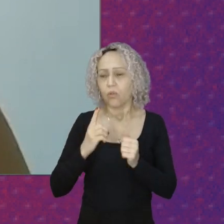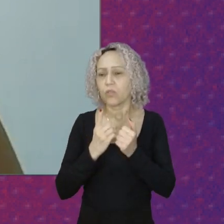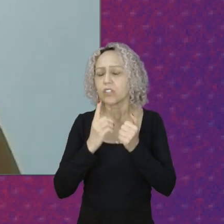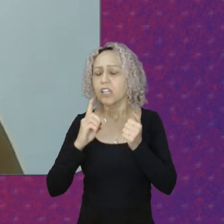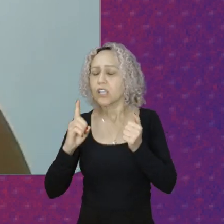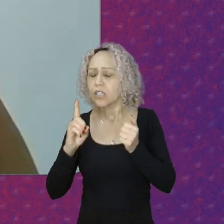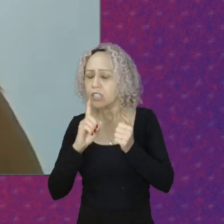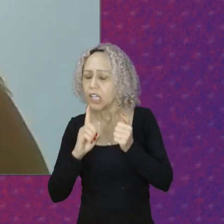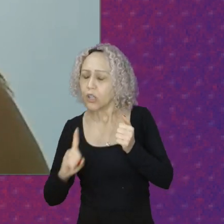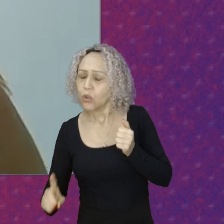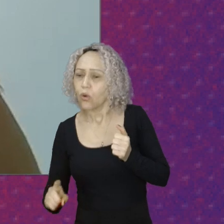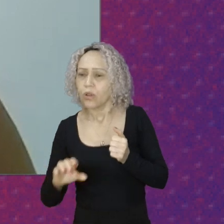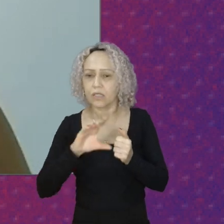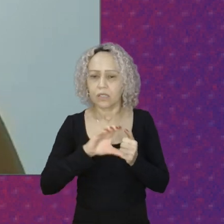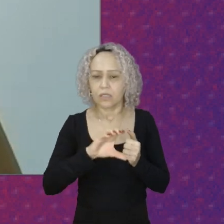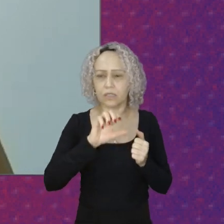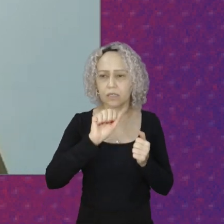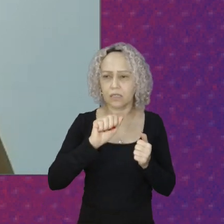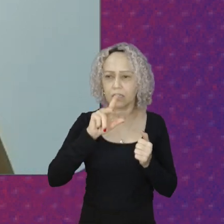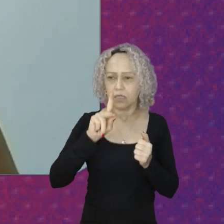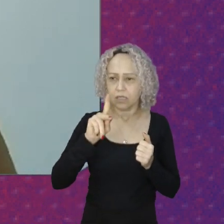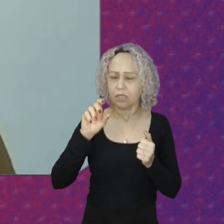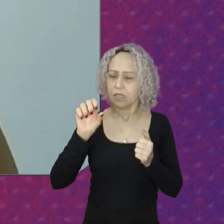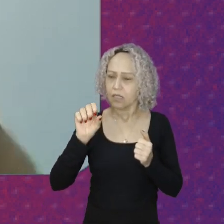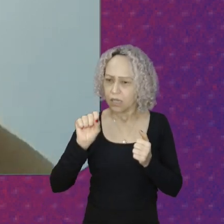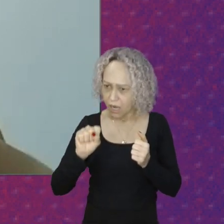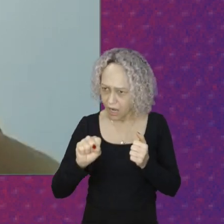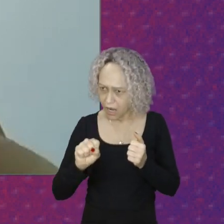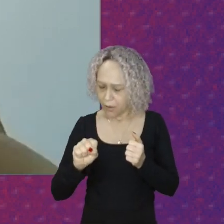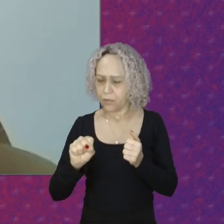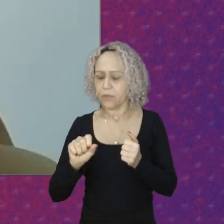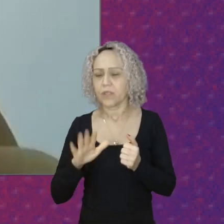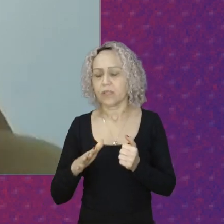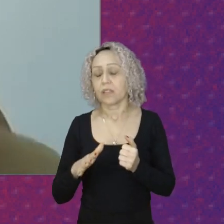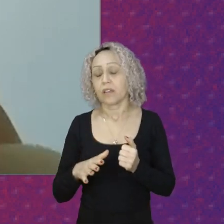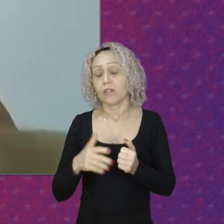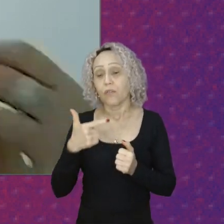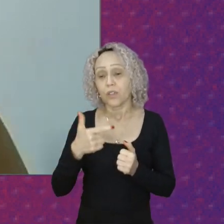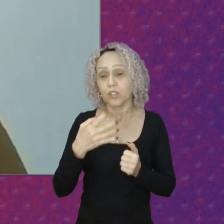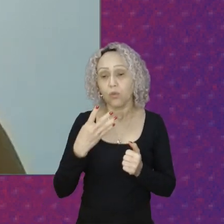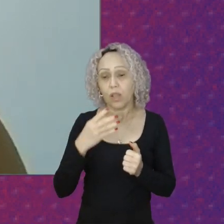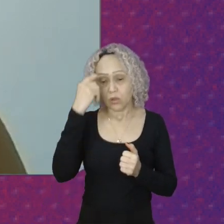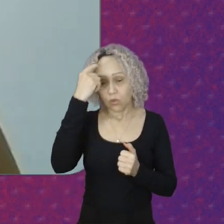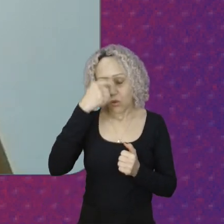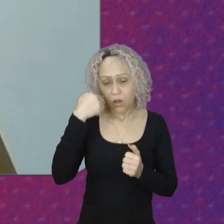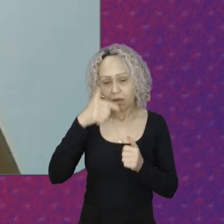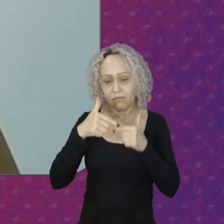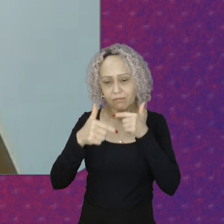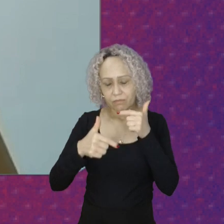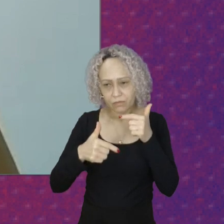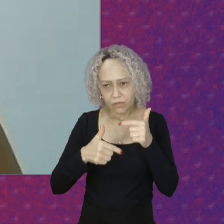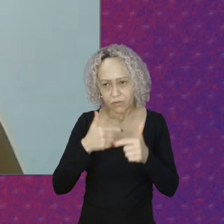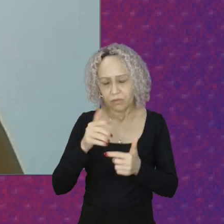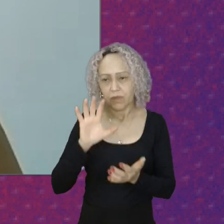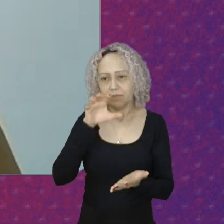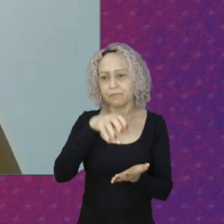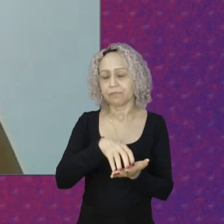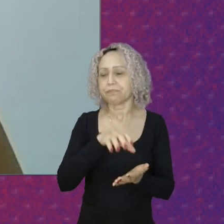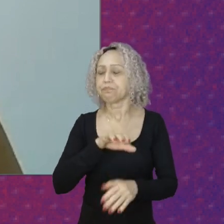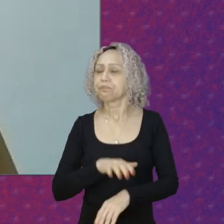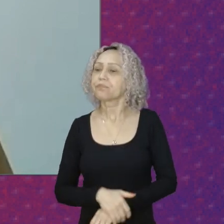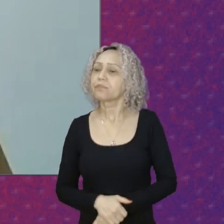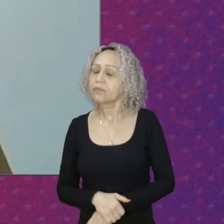Psicossocial Infanto-Juvenil, modalidade 3, que são as unidades 24 horas. Bom, então, de que a gente fala quando a